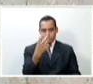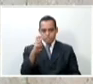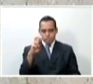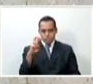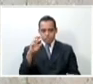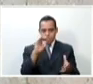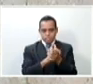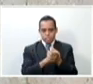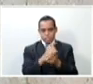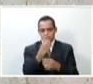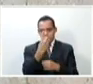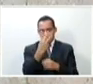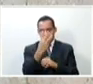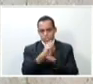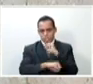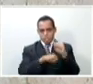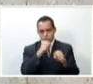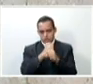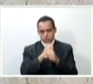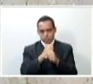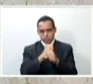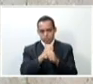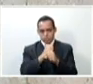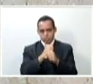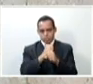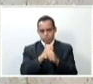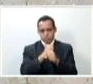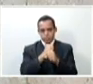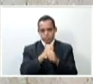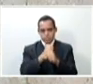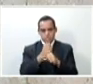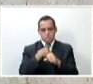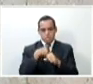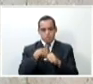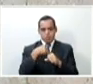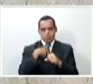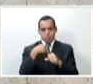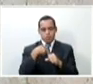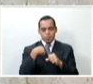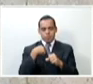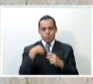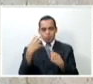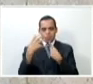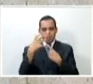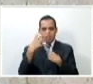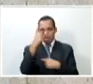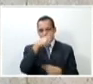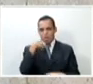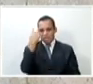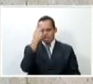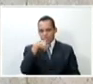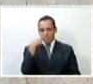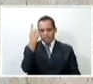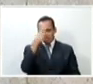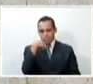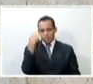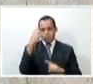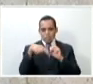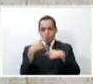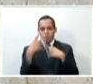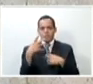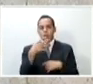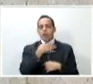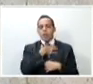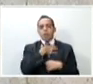anos, e aqui, inclusive, há suspeita, meus amigos, que ele tenha sido torturado por várias horas antes de ser morto por